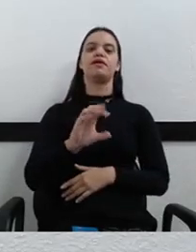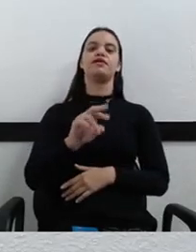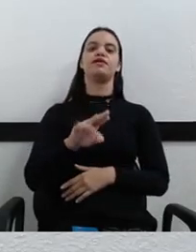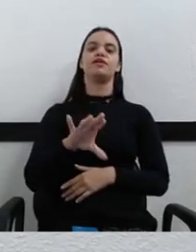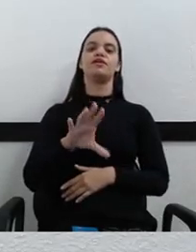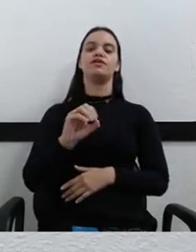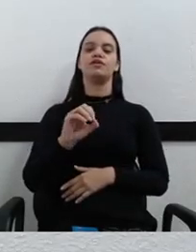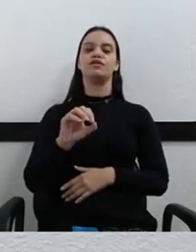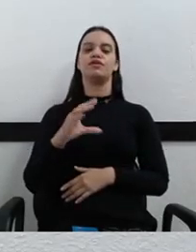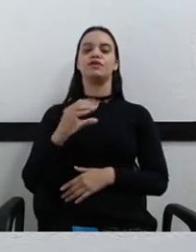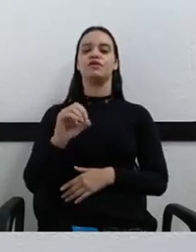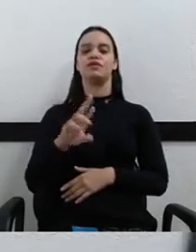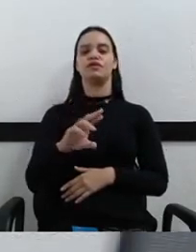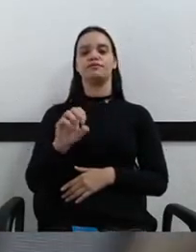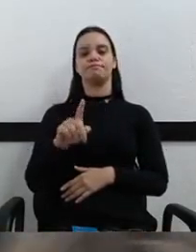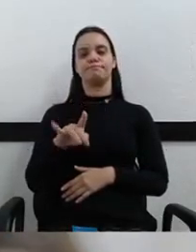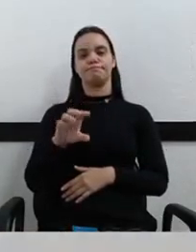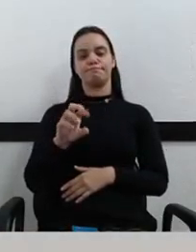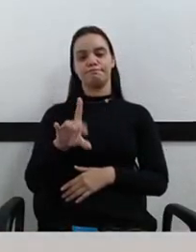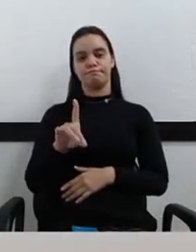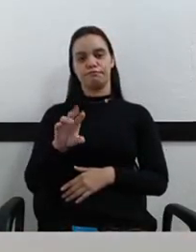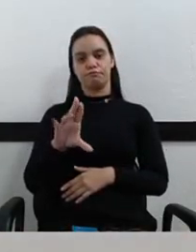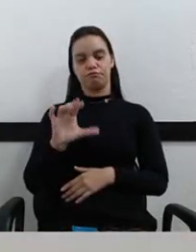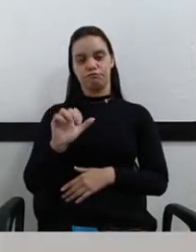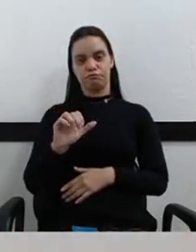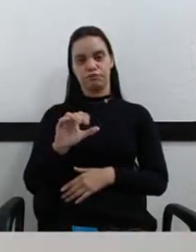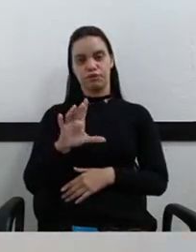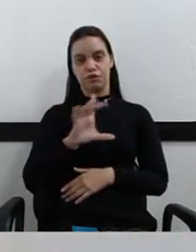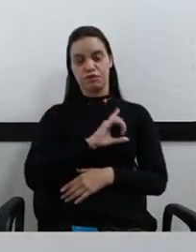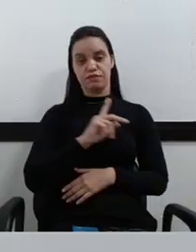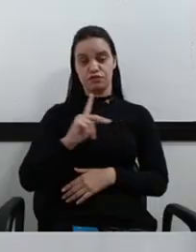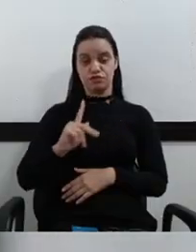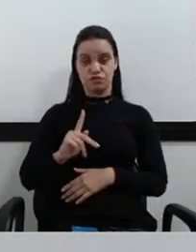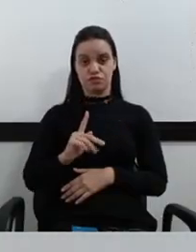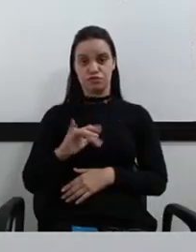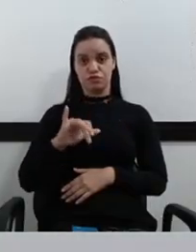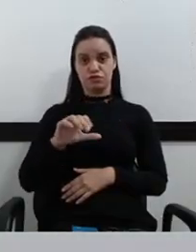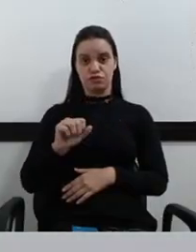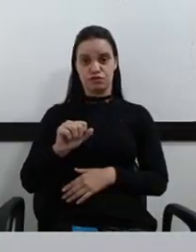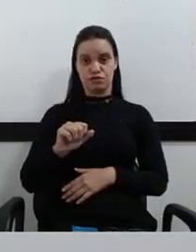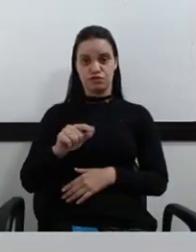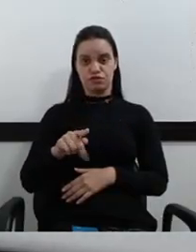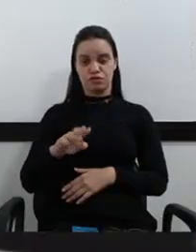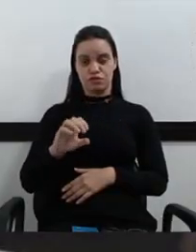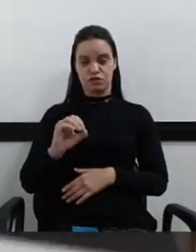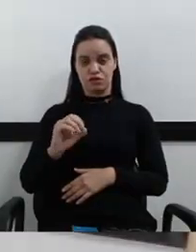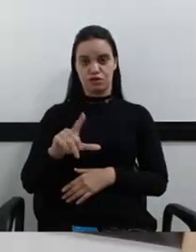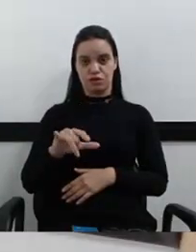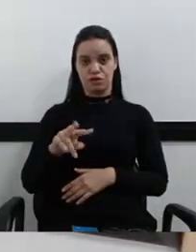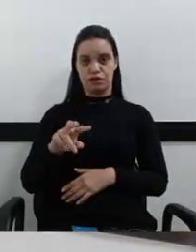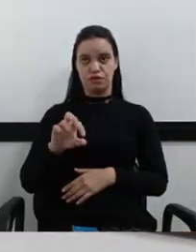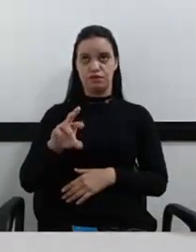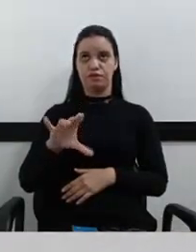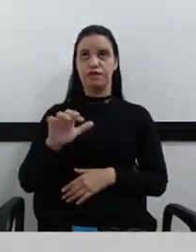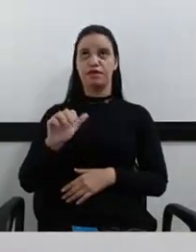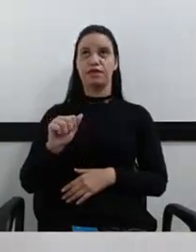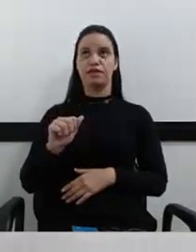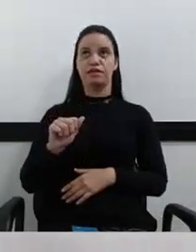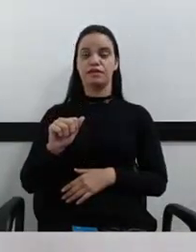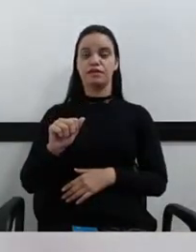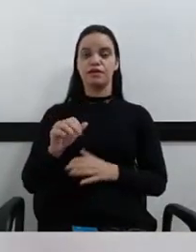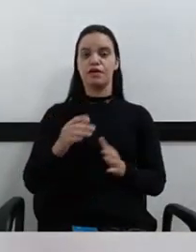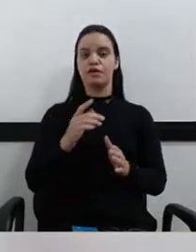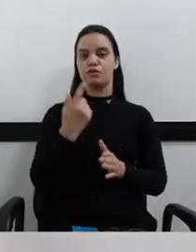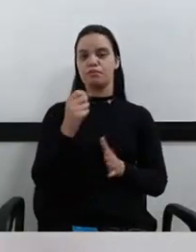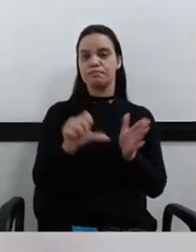corregedora auxiliar, por seus próprios fundamentos, atribuiu ao defensor público Jardim Markel Aquino Ribeiro o conceito bom no primeiro